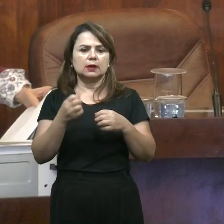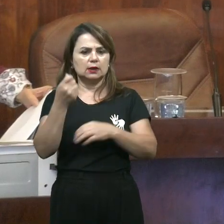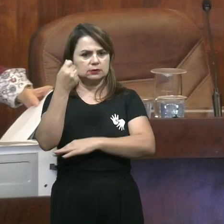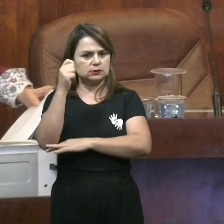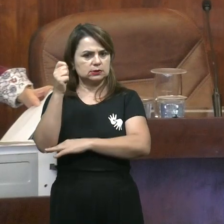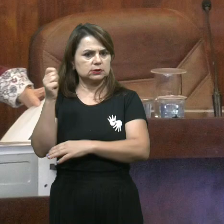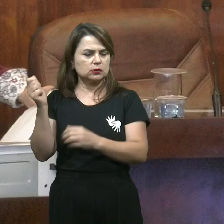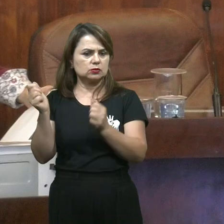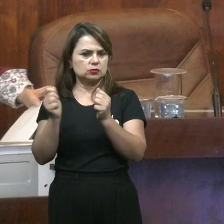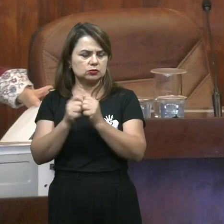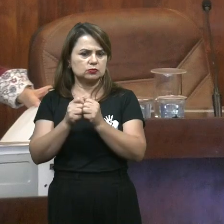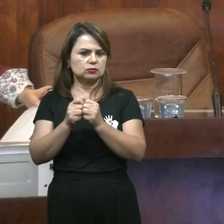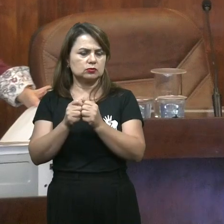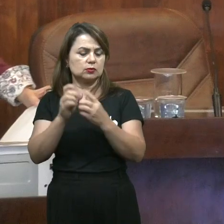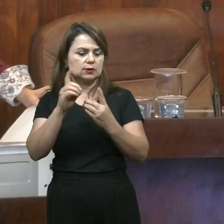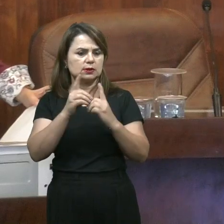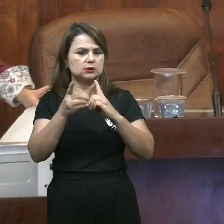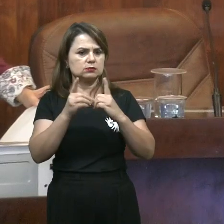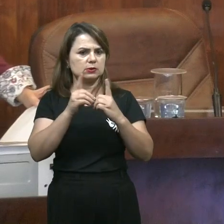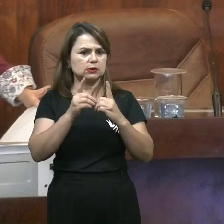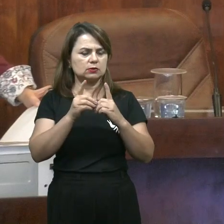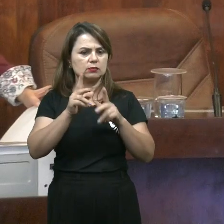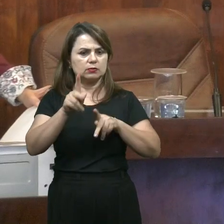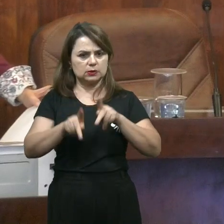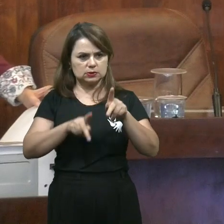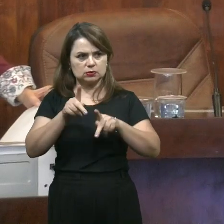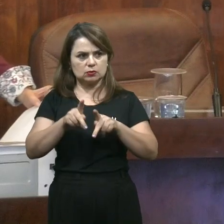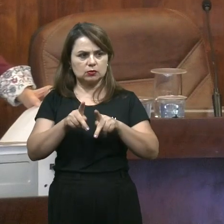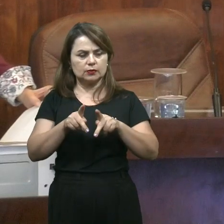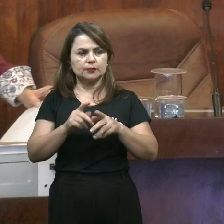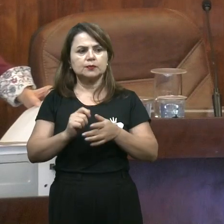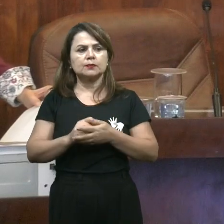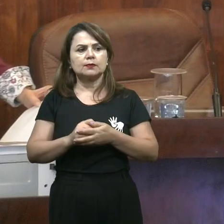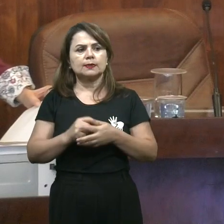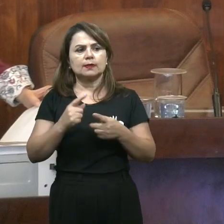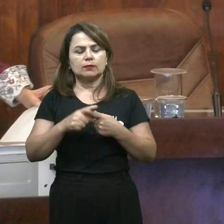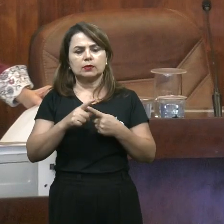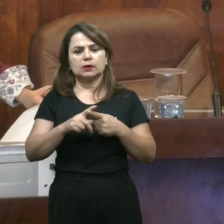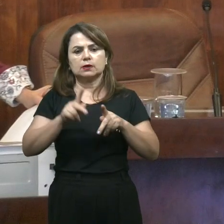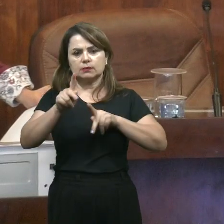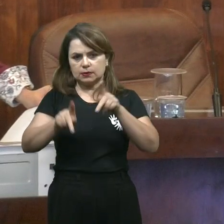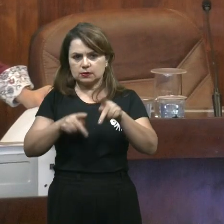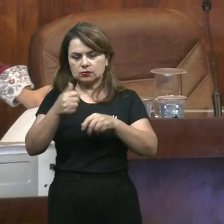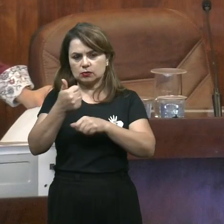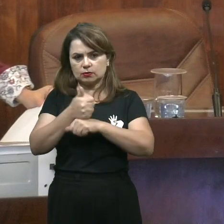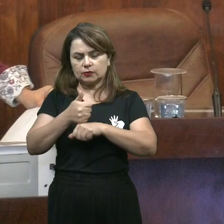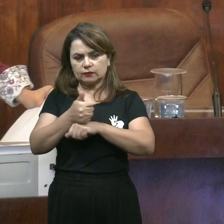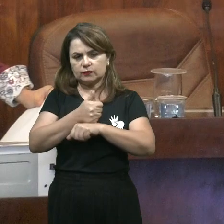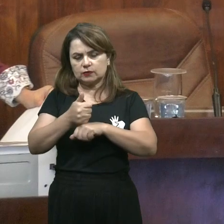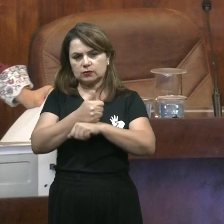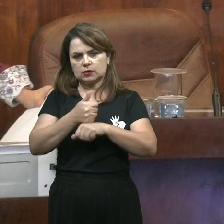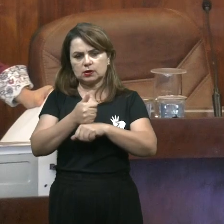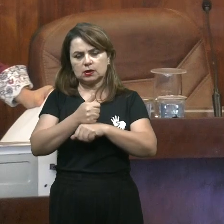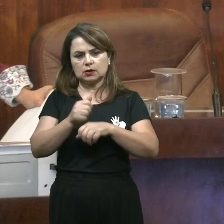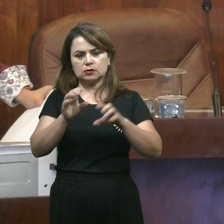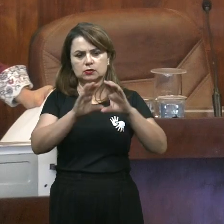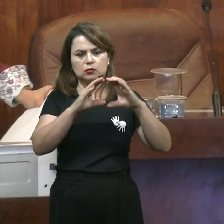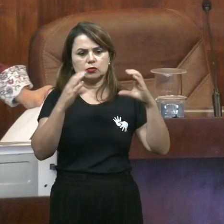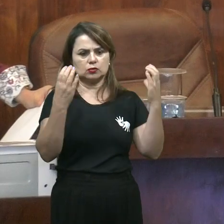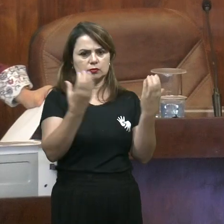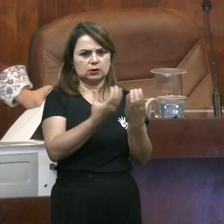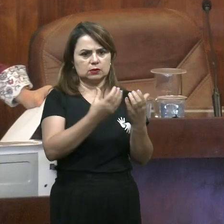para que atender a nossa população, que exerce as suas funções profissionais nos condomínios, já que o